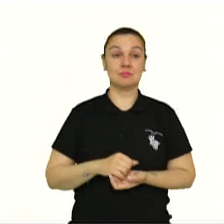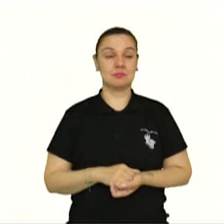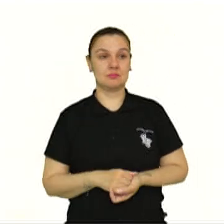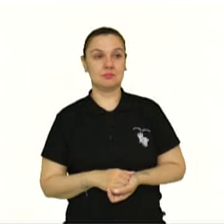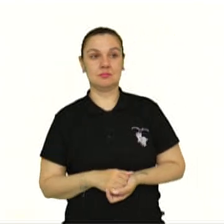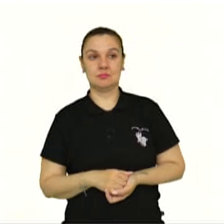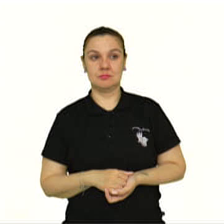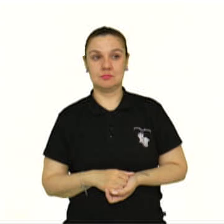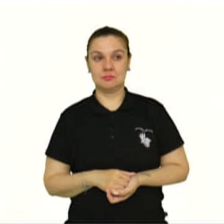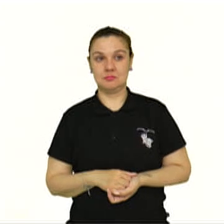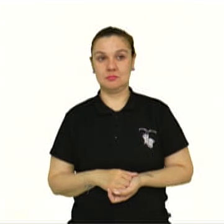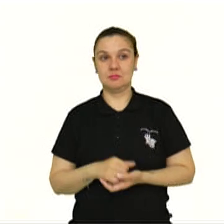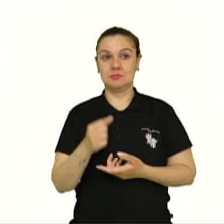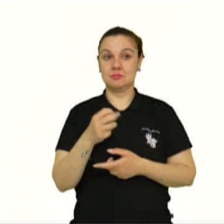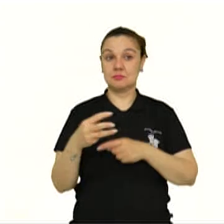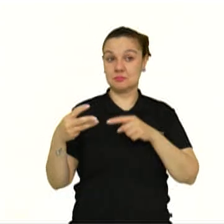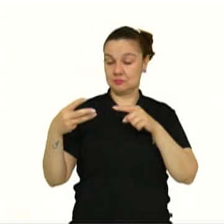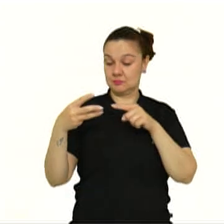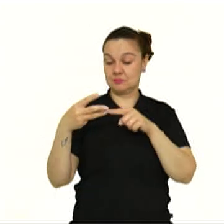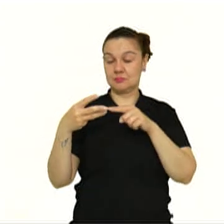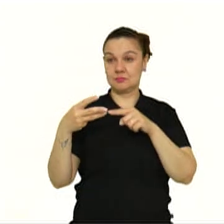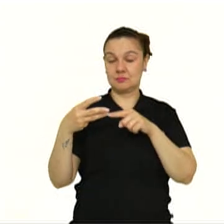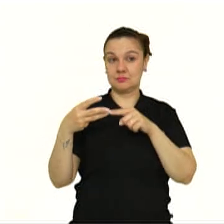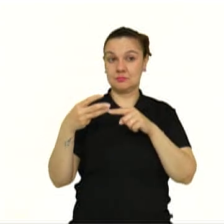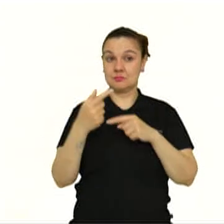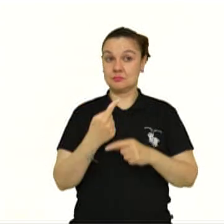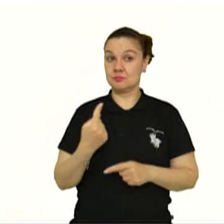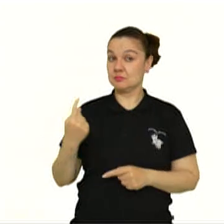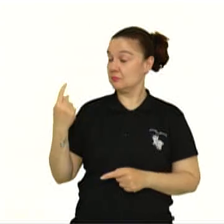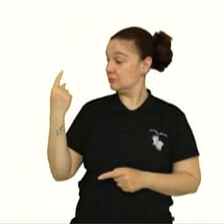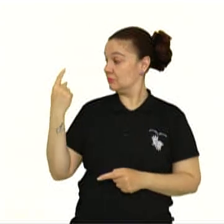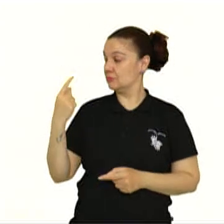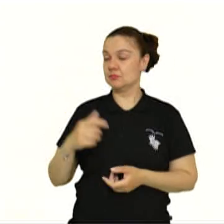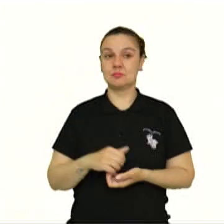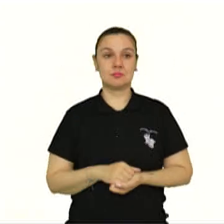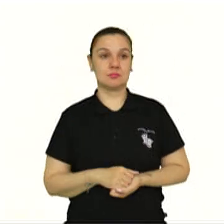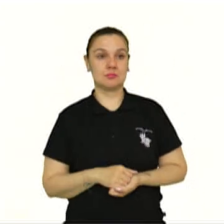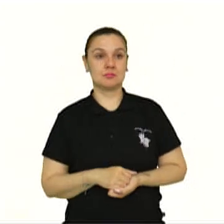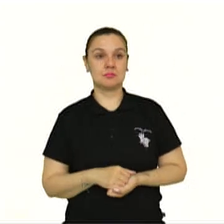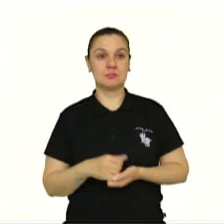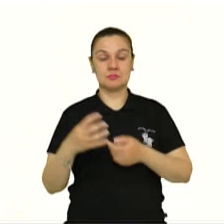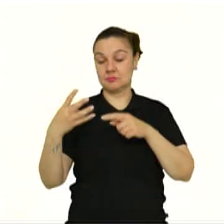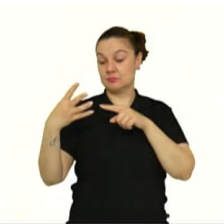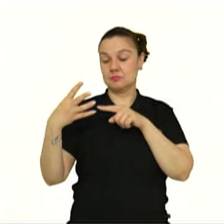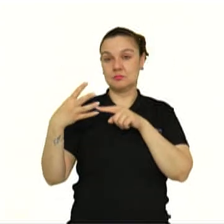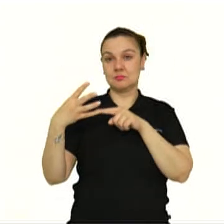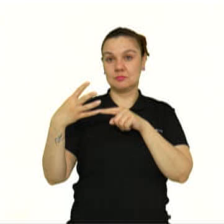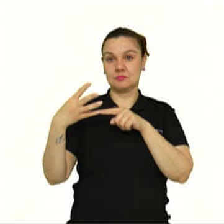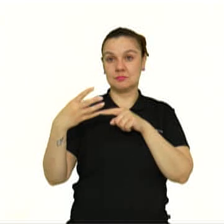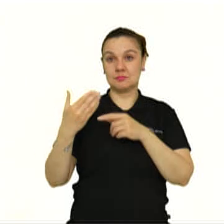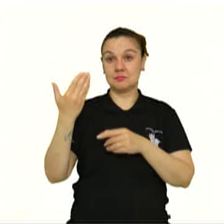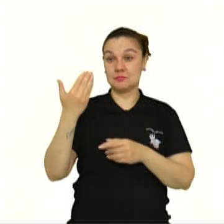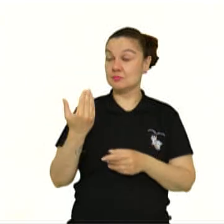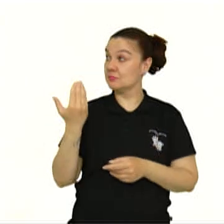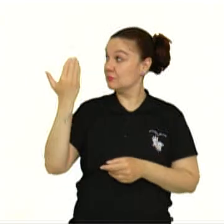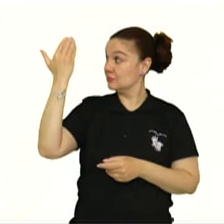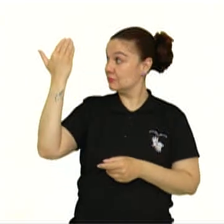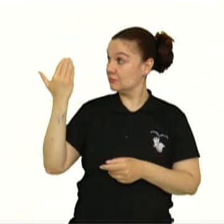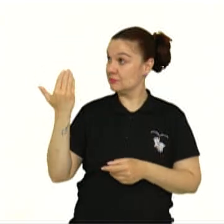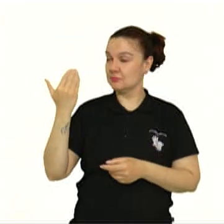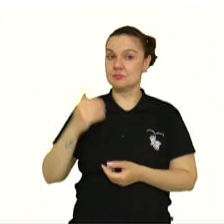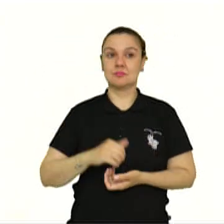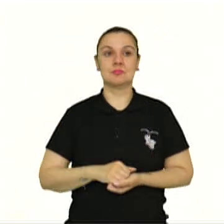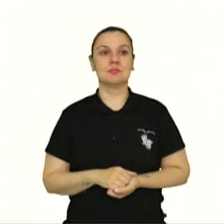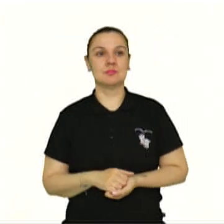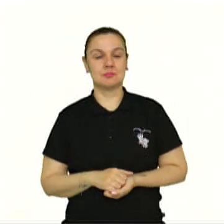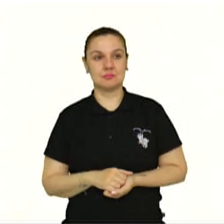mão do jogador é dominante. Smash é a batida de baixo para cima. E swing vôlei é idêntico ao